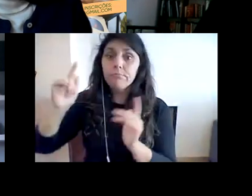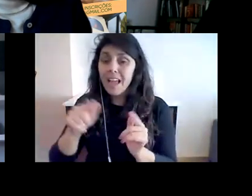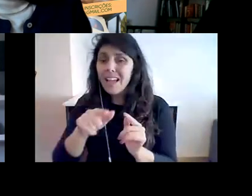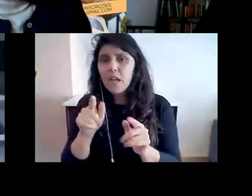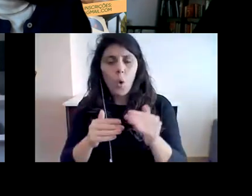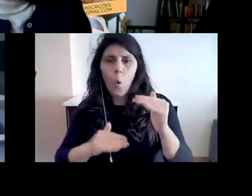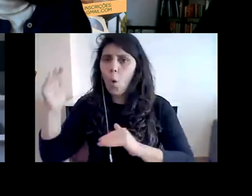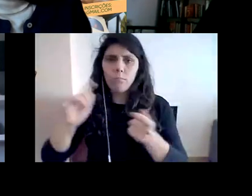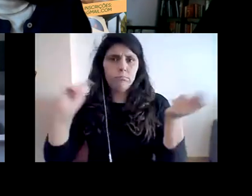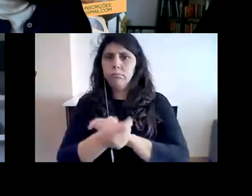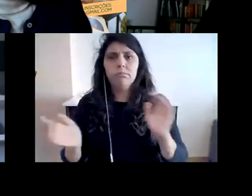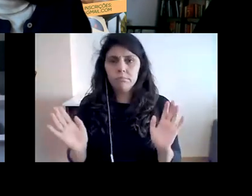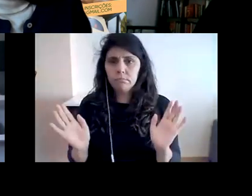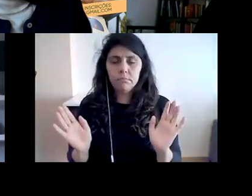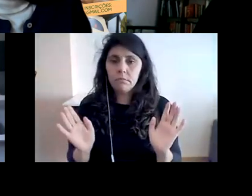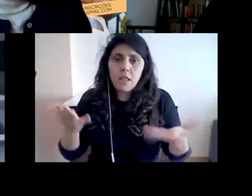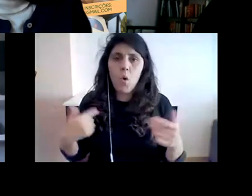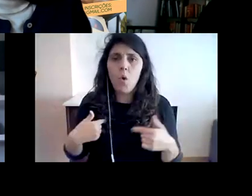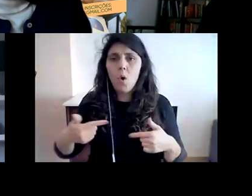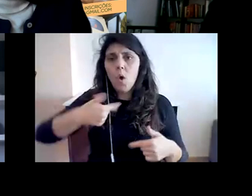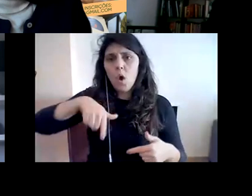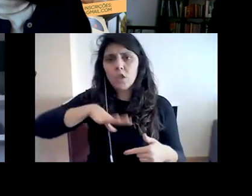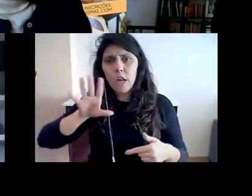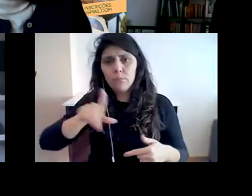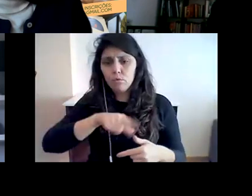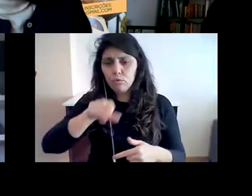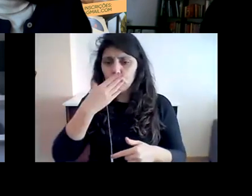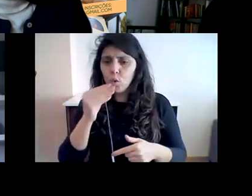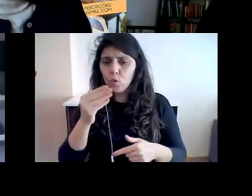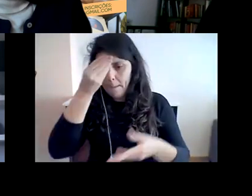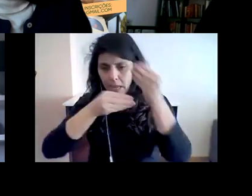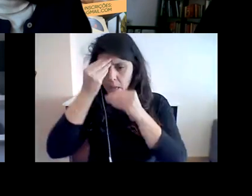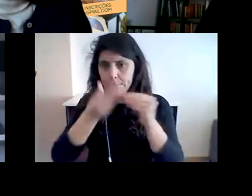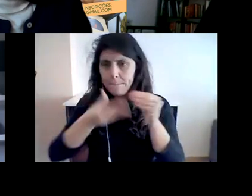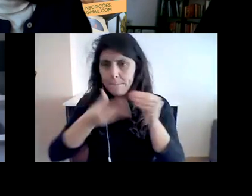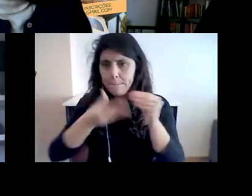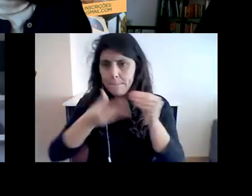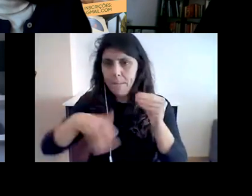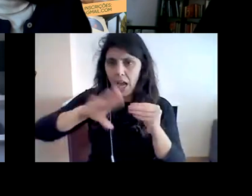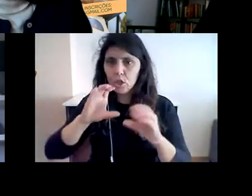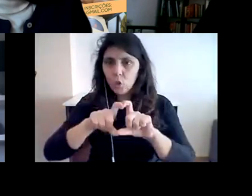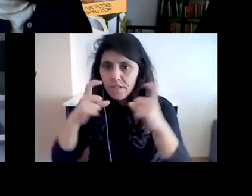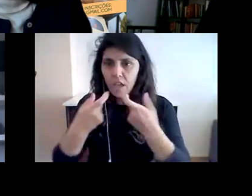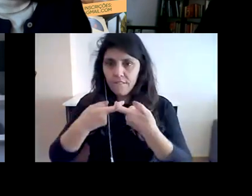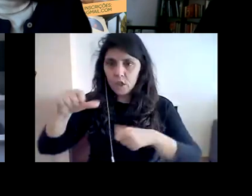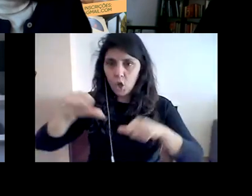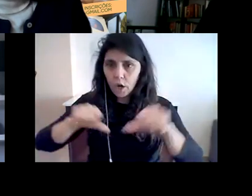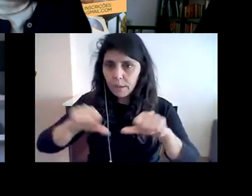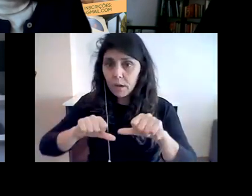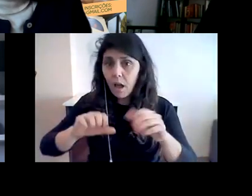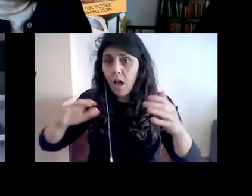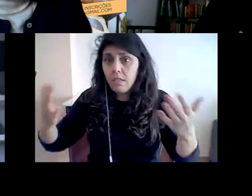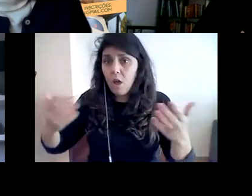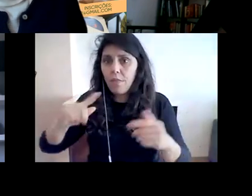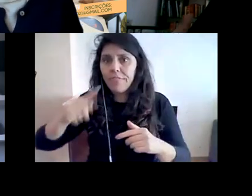contraditório. Então, se nós queremos que eles aprendam mais geografia e mais físico-química, se calhar devíamos estar a ensinar mais